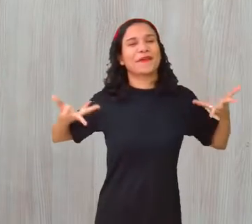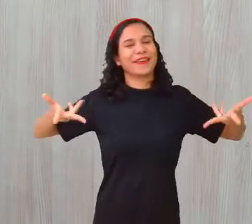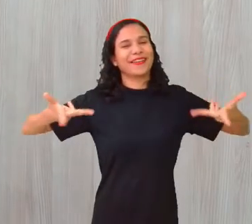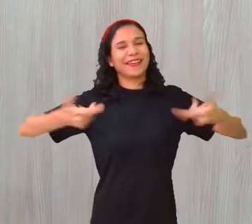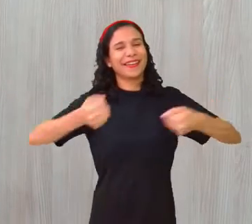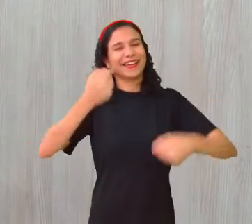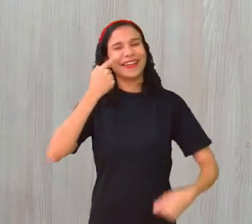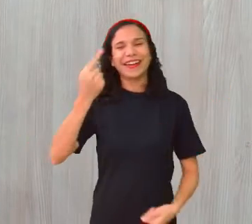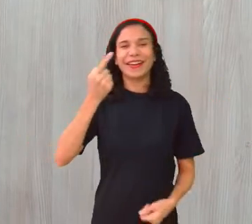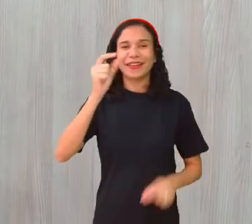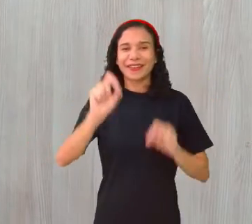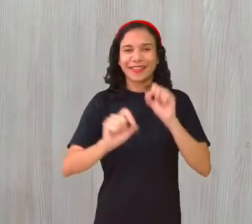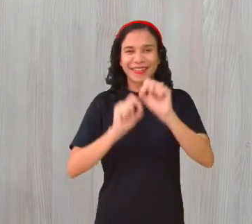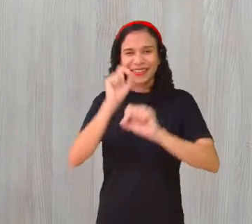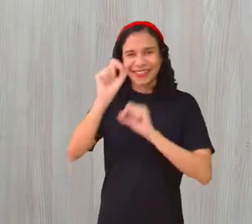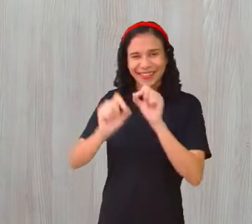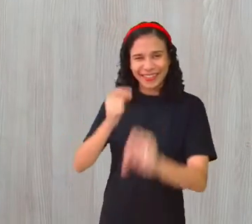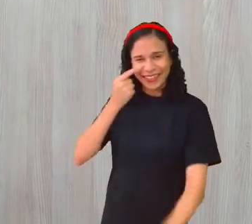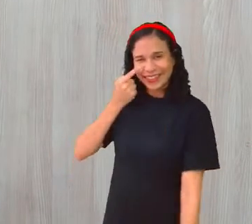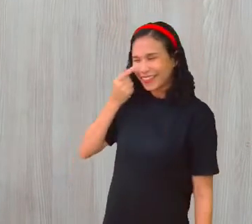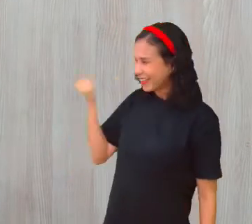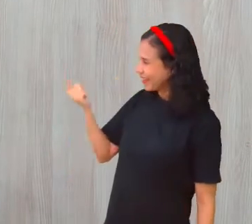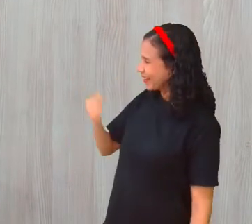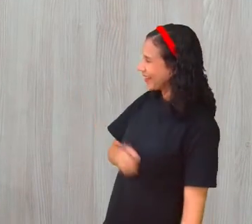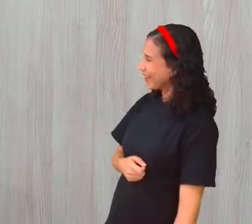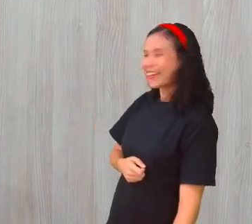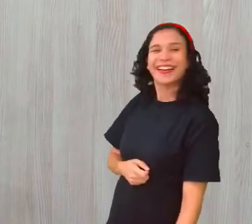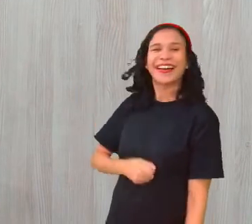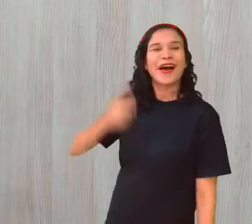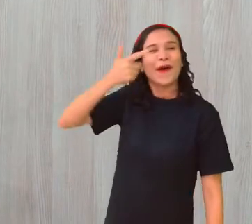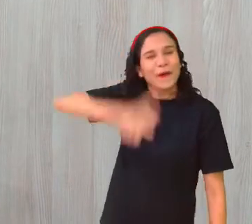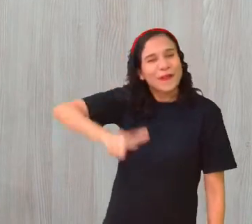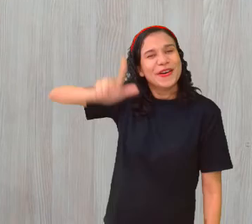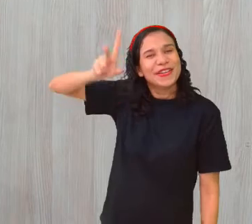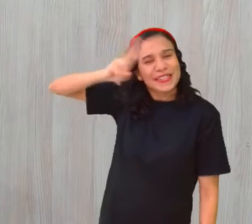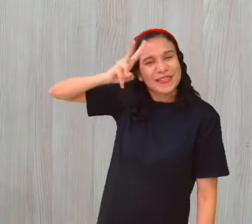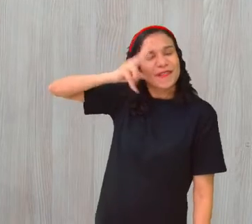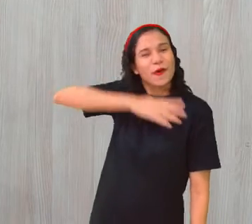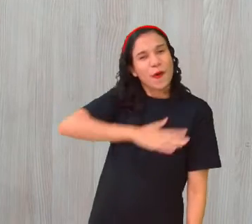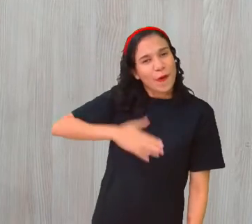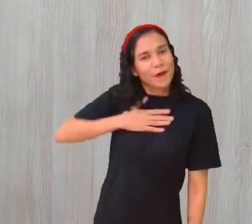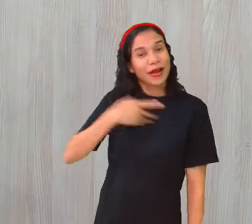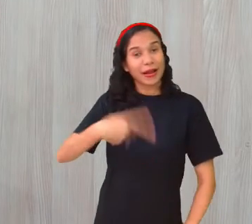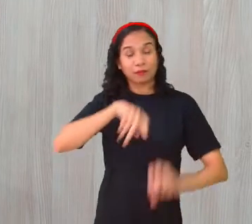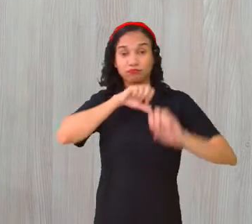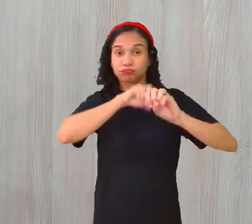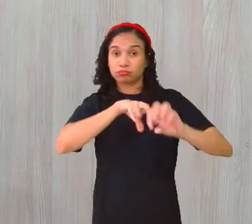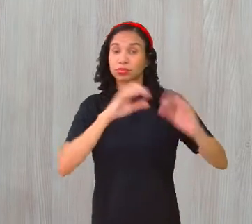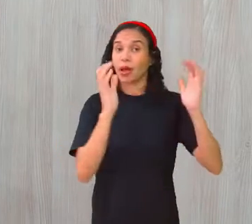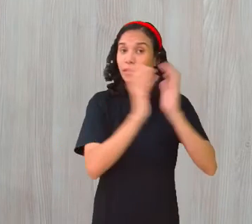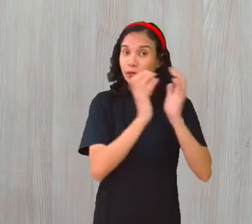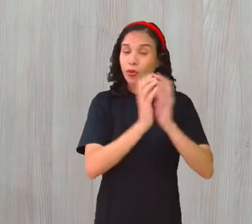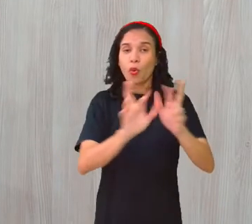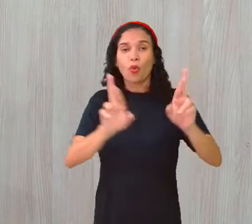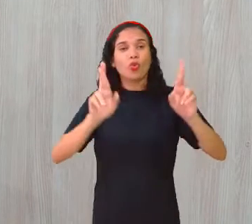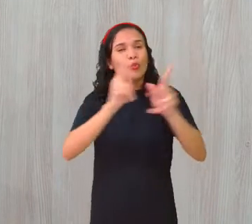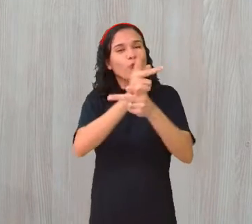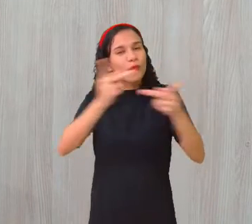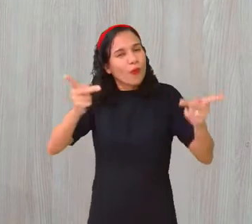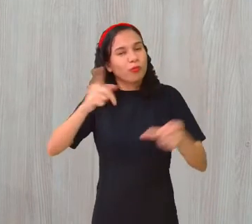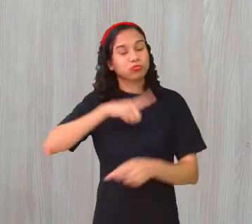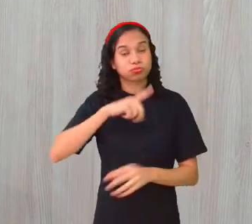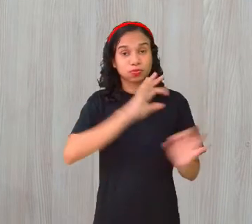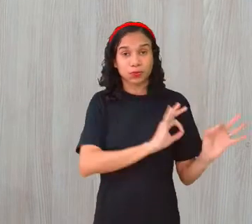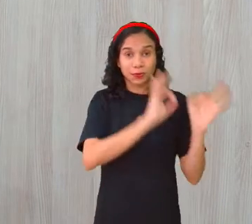maravilhosa, né? Ai, ai, ai, ai, ai, ai, ai, ai, ai, mais uma segunda-feira agradável aqui no Educa Recife. Eu espero que vocês aí que